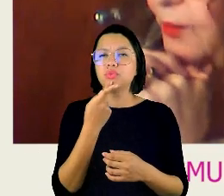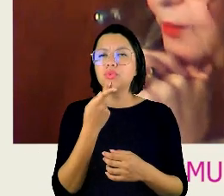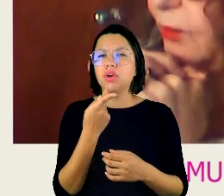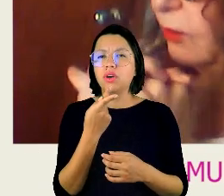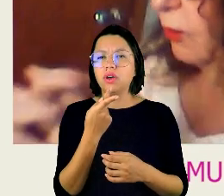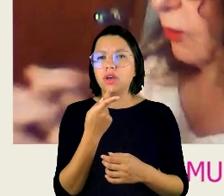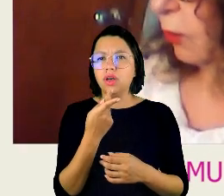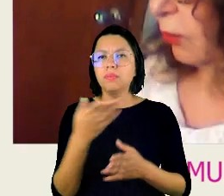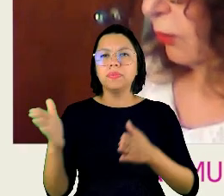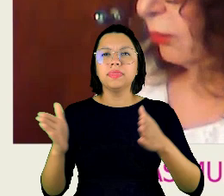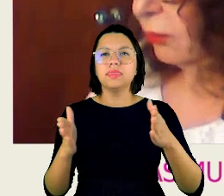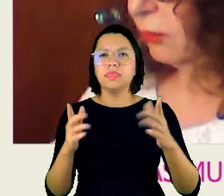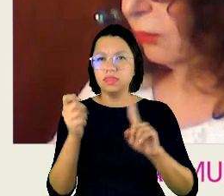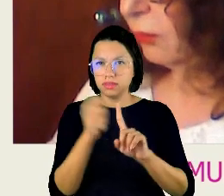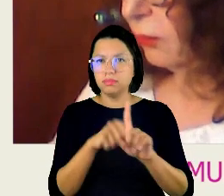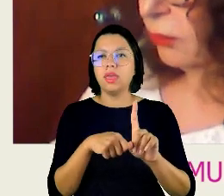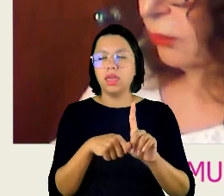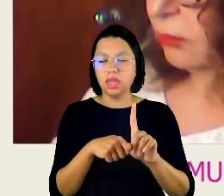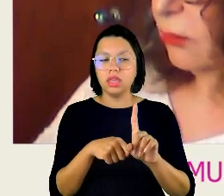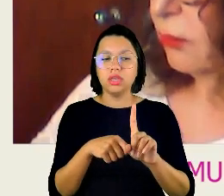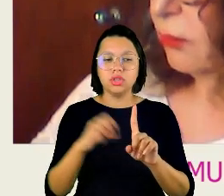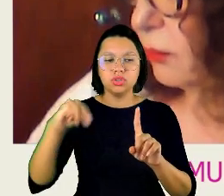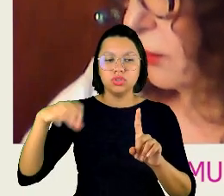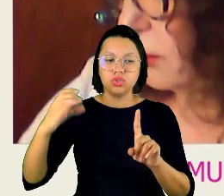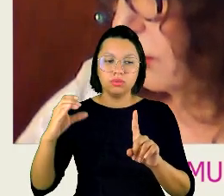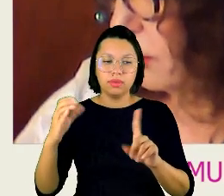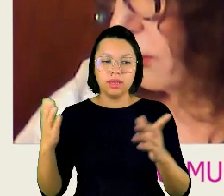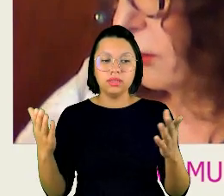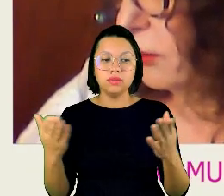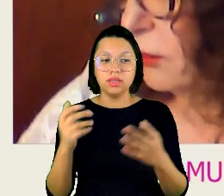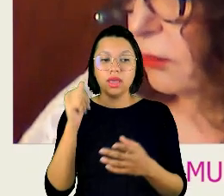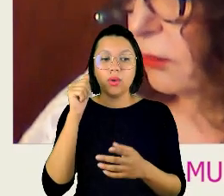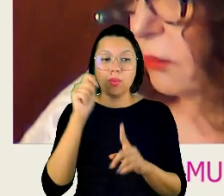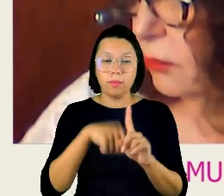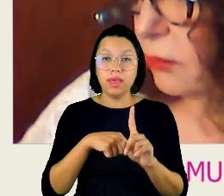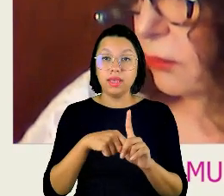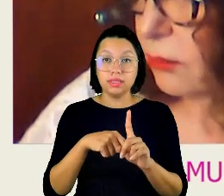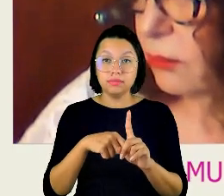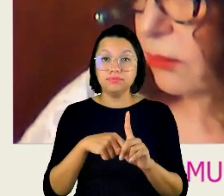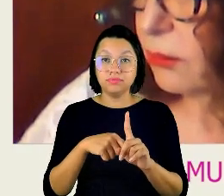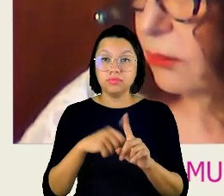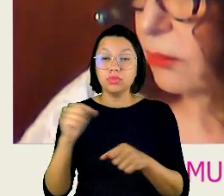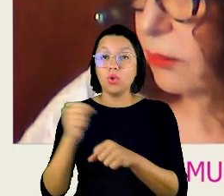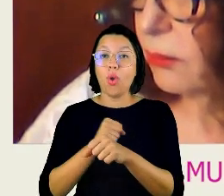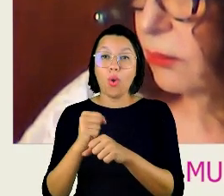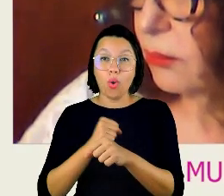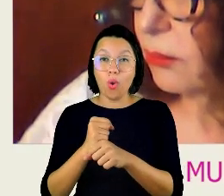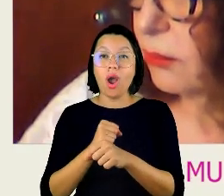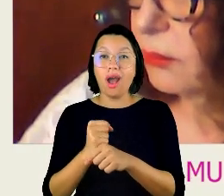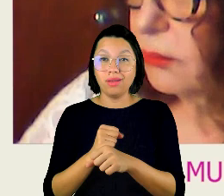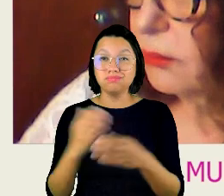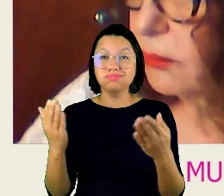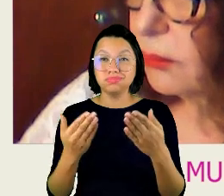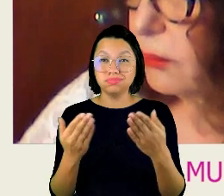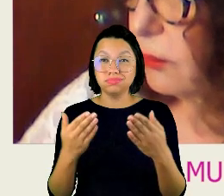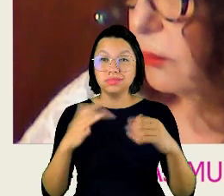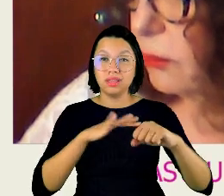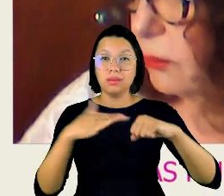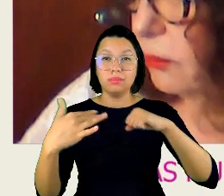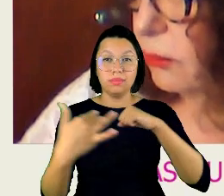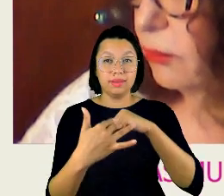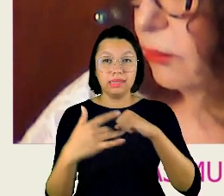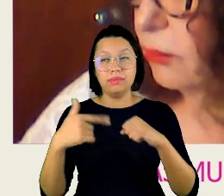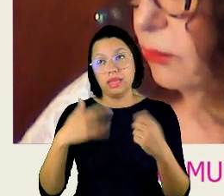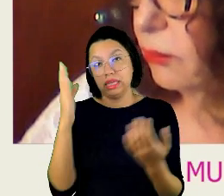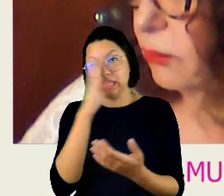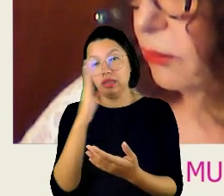falando, né, nesse mês de março, que é um mês em que a gente completa um ano da pandemia, né, pelo menos aqui no Brasil,